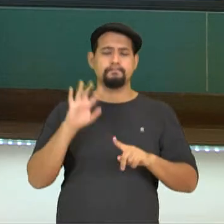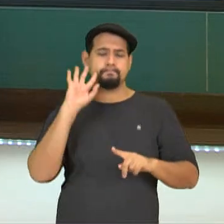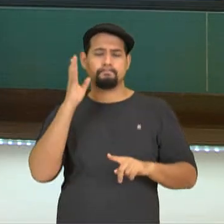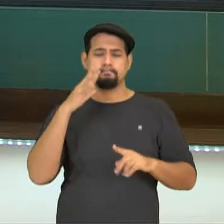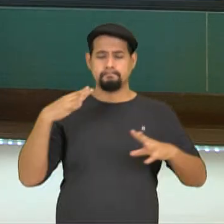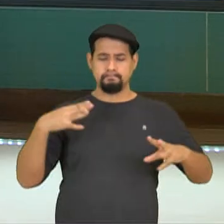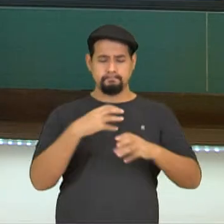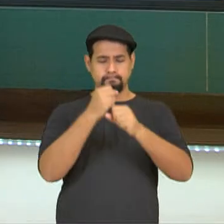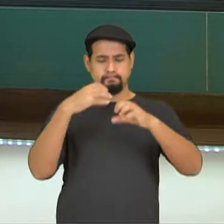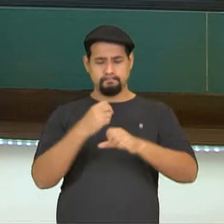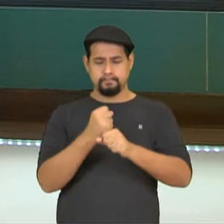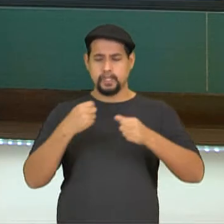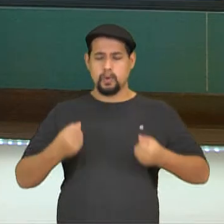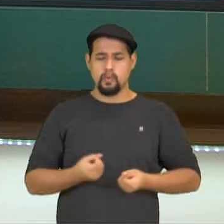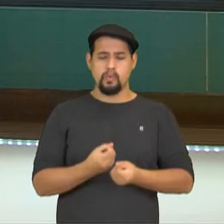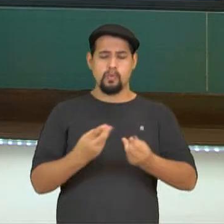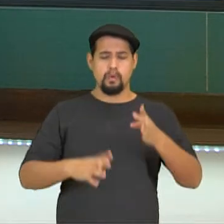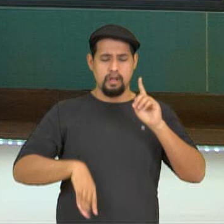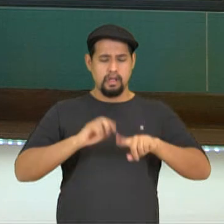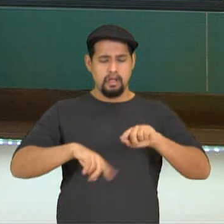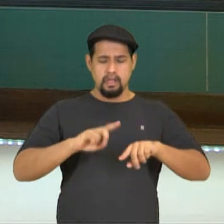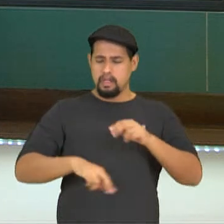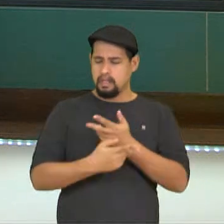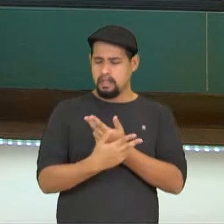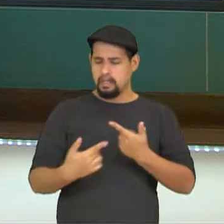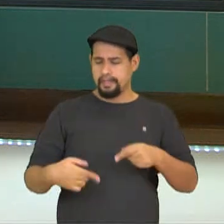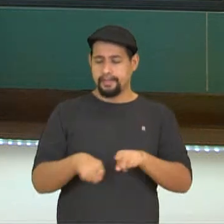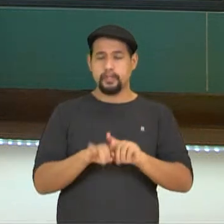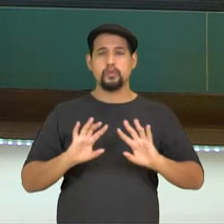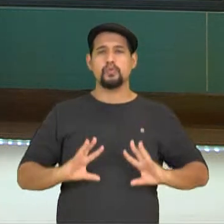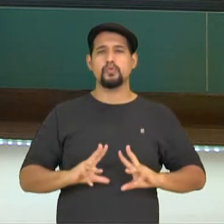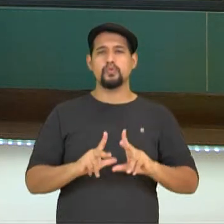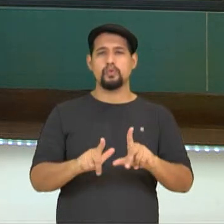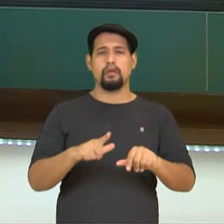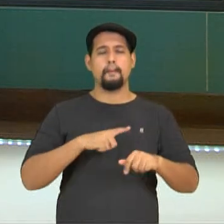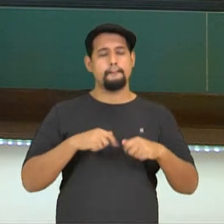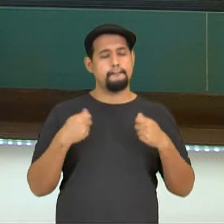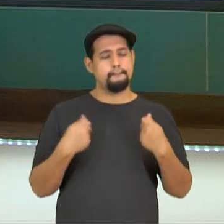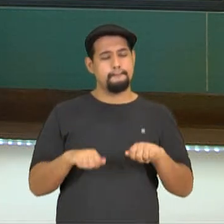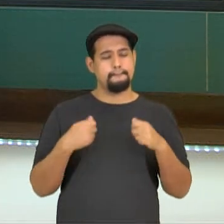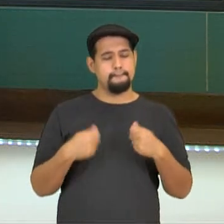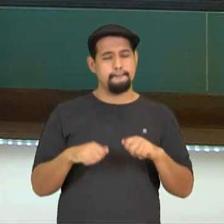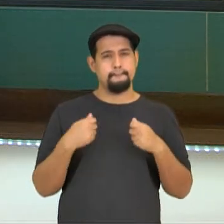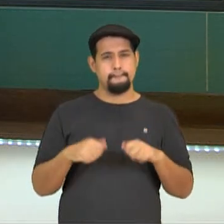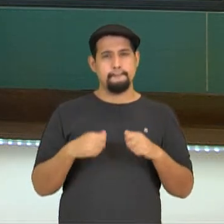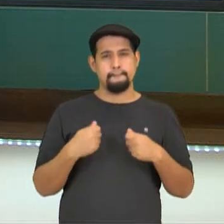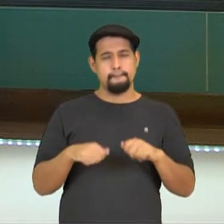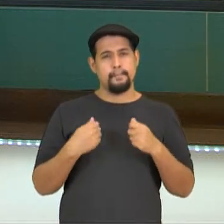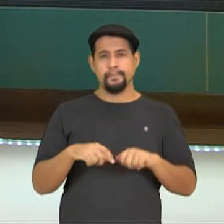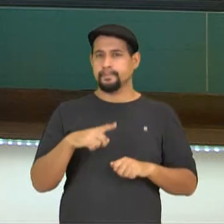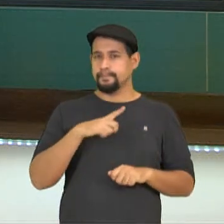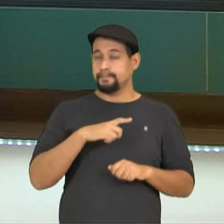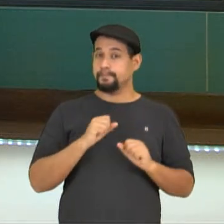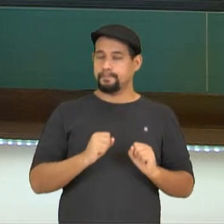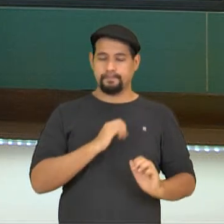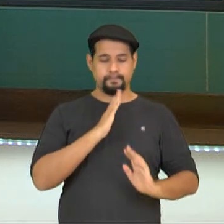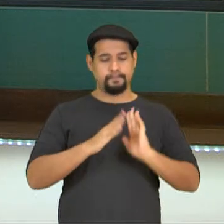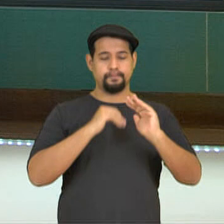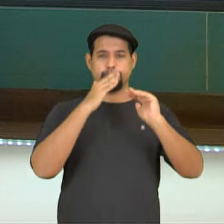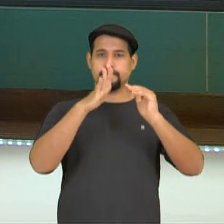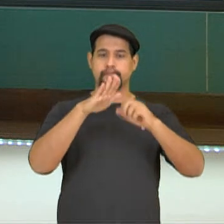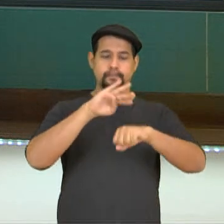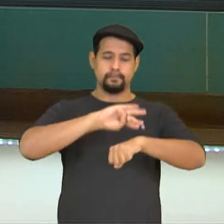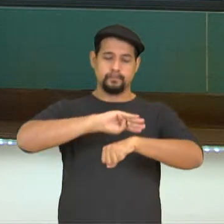ser calculado, quantidade de material, enfim, tudo que vai precisar adquirir para poder construir a